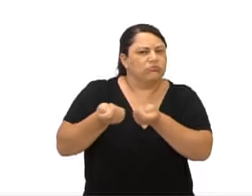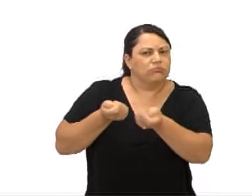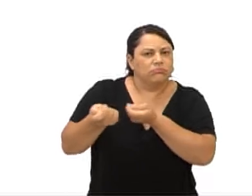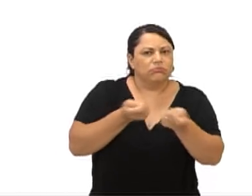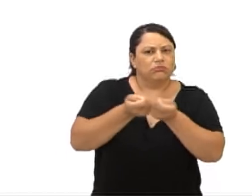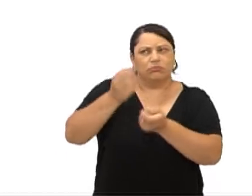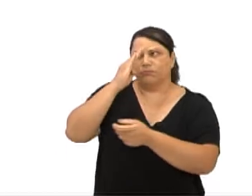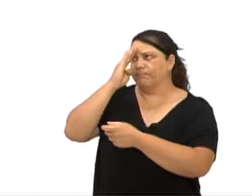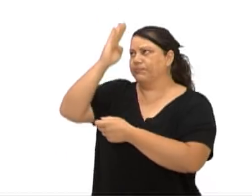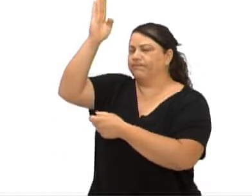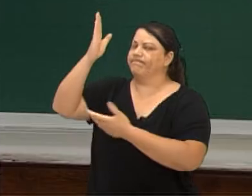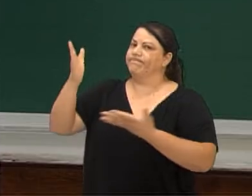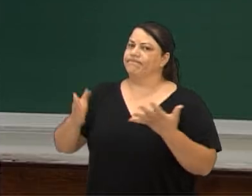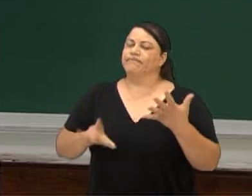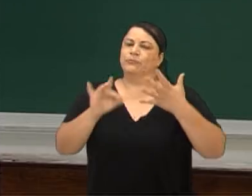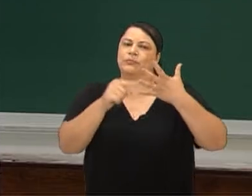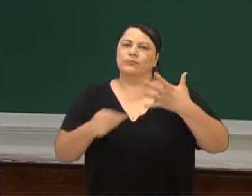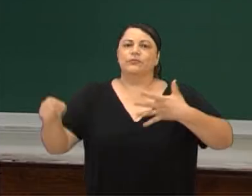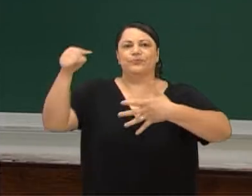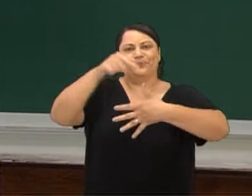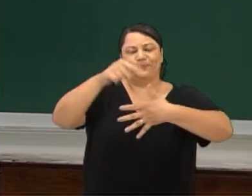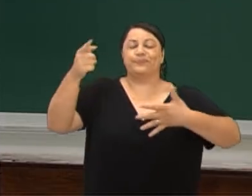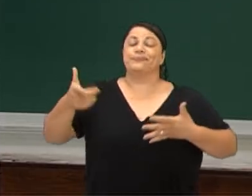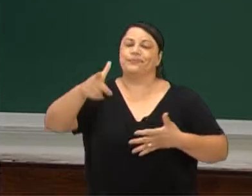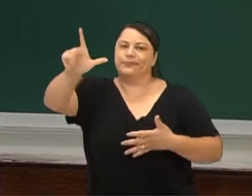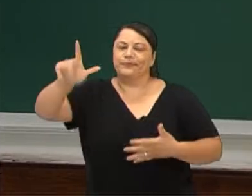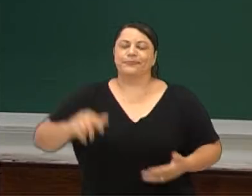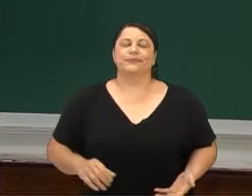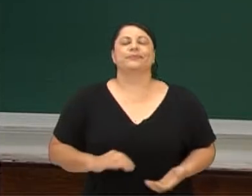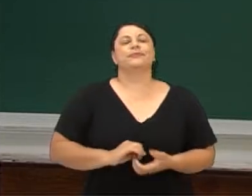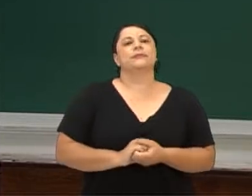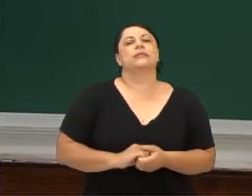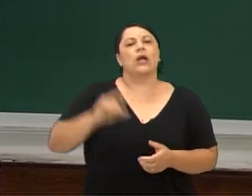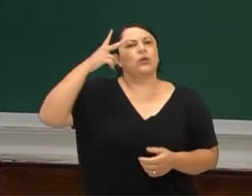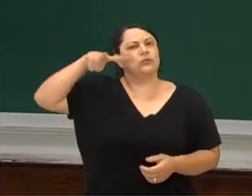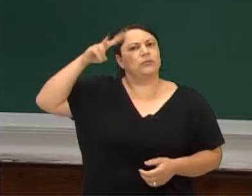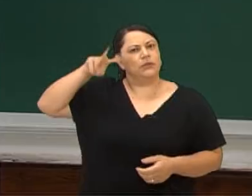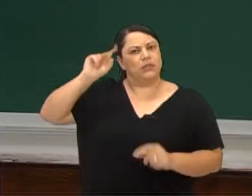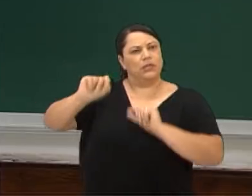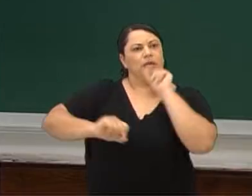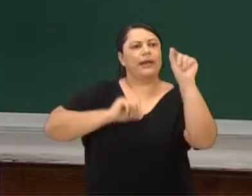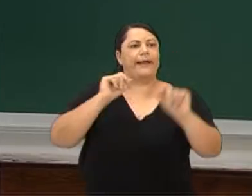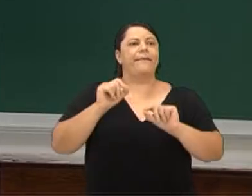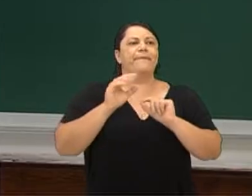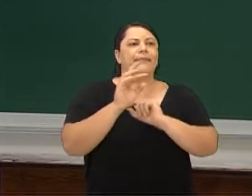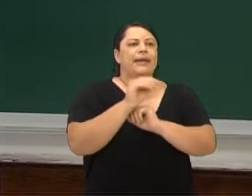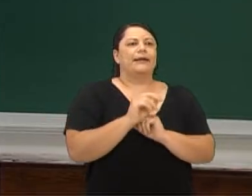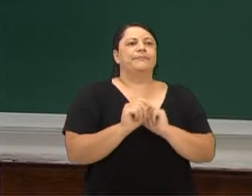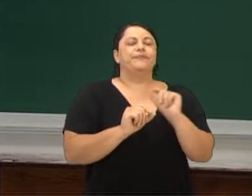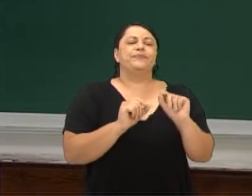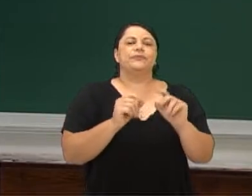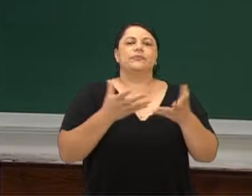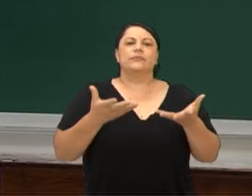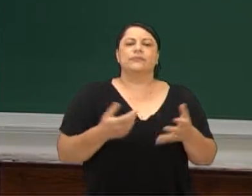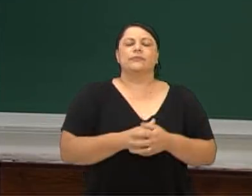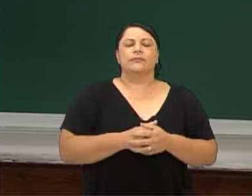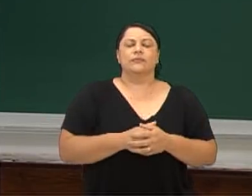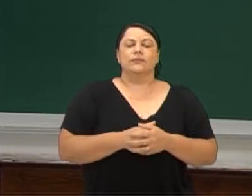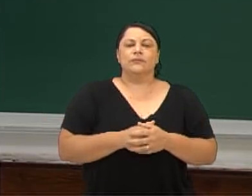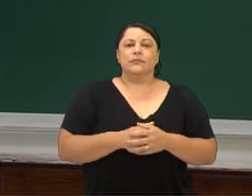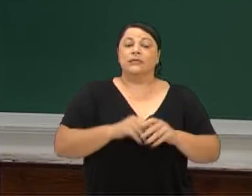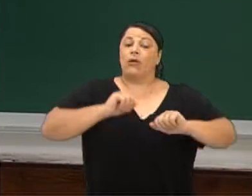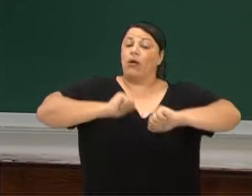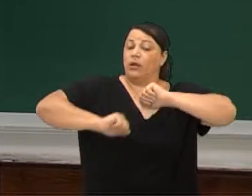as outras. Então vamos lá. Então, só para a gente relembrar aqui. O trust, ou seja, empresas que trabalham